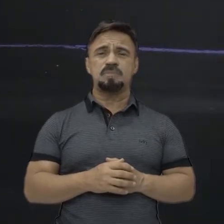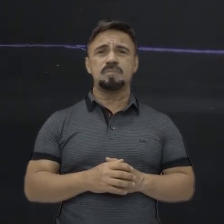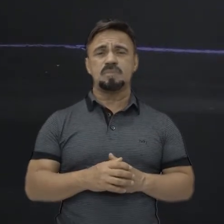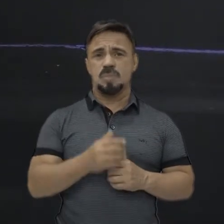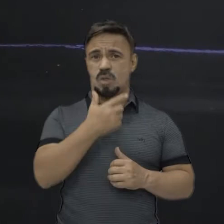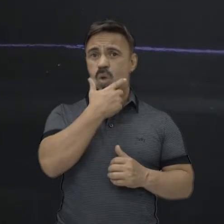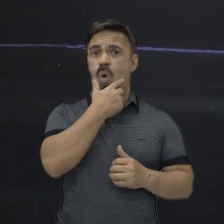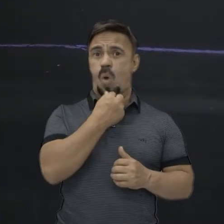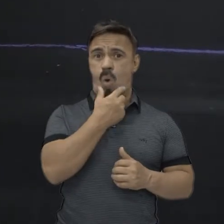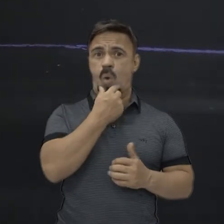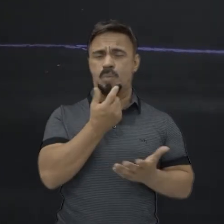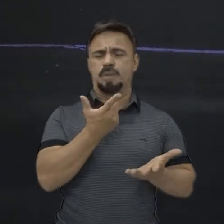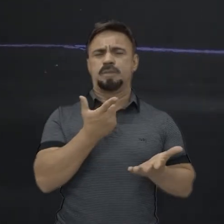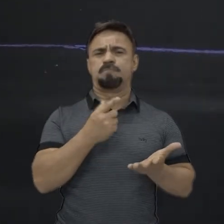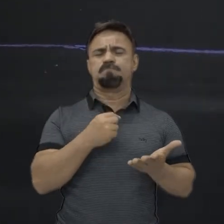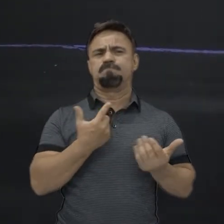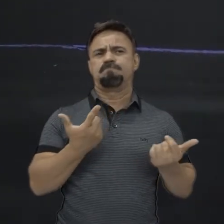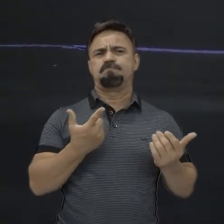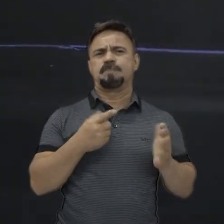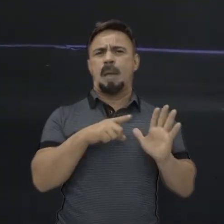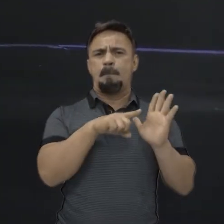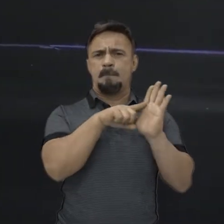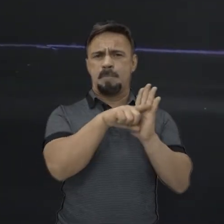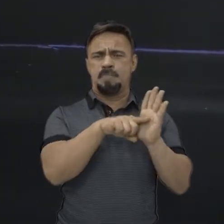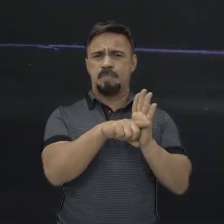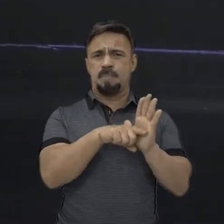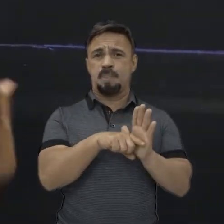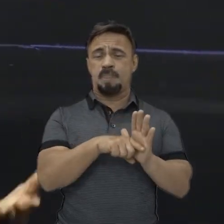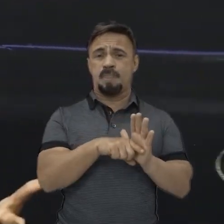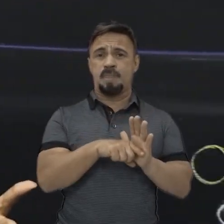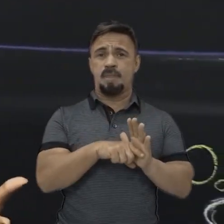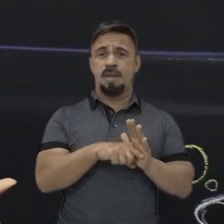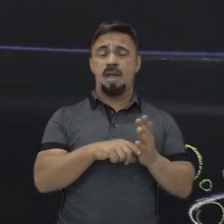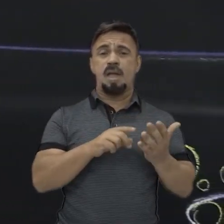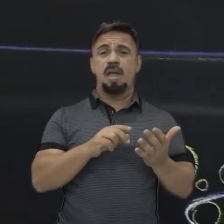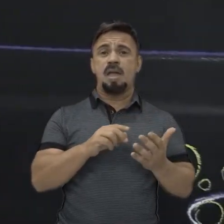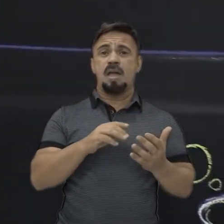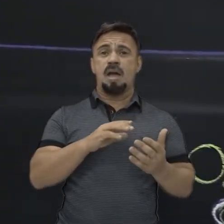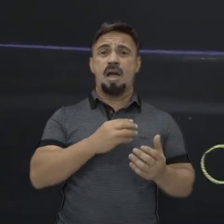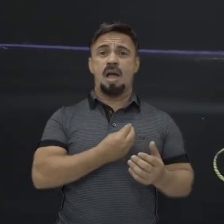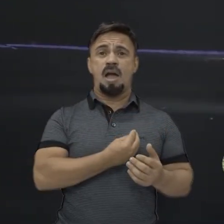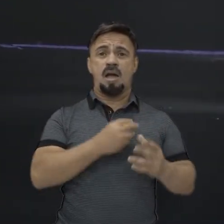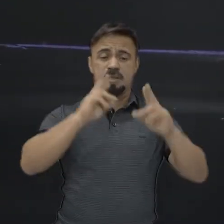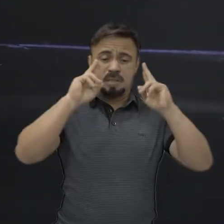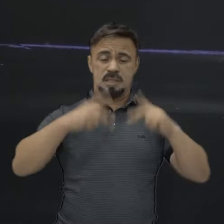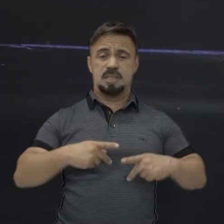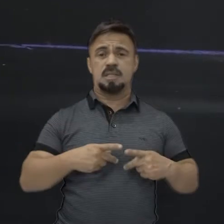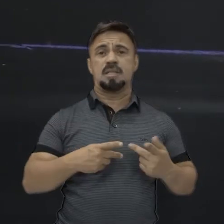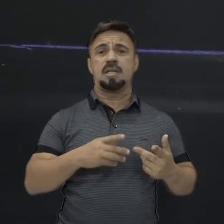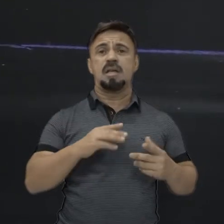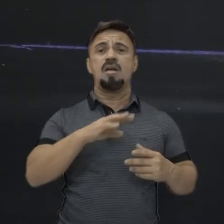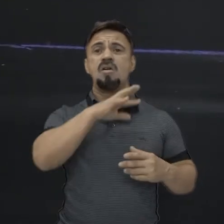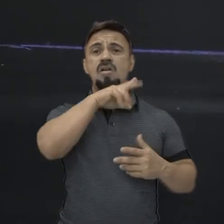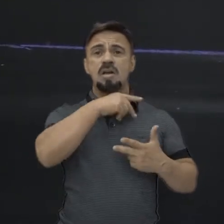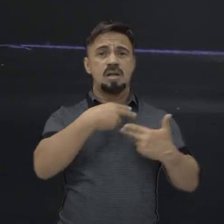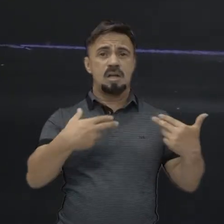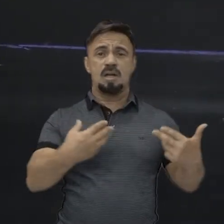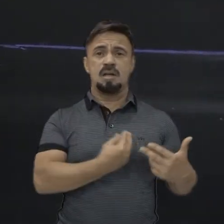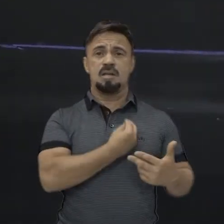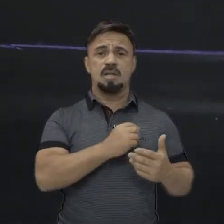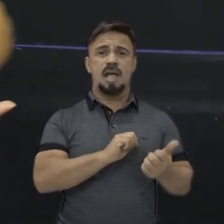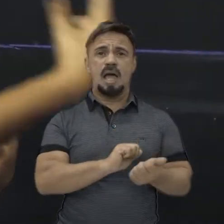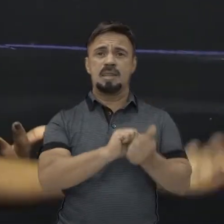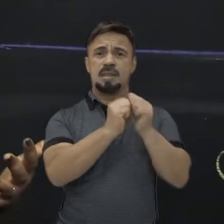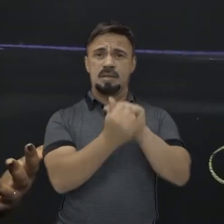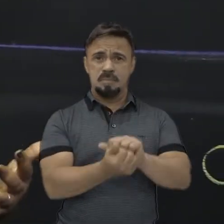levantava nas suas observações que os seres mais adaptados, Eles tinham então a possibilidade de